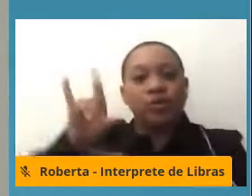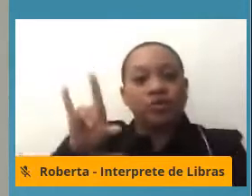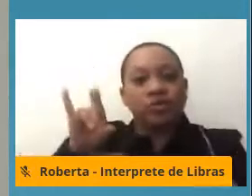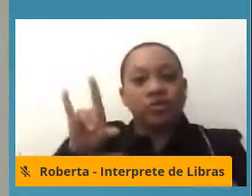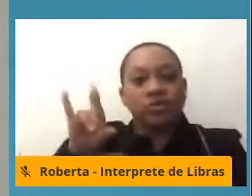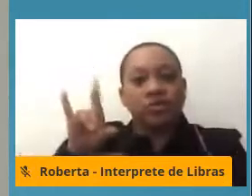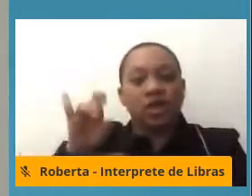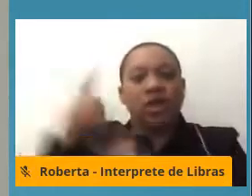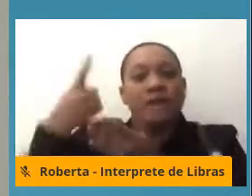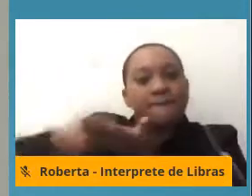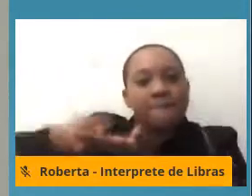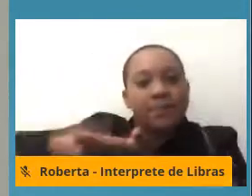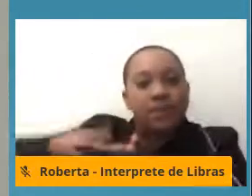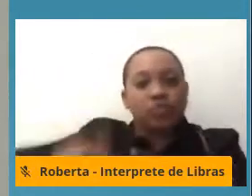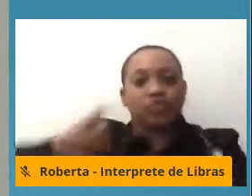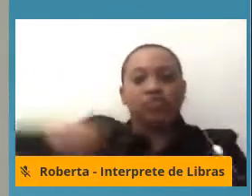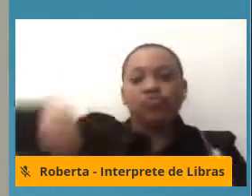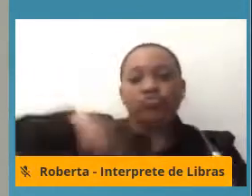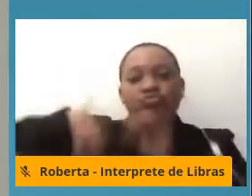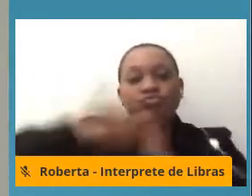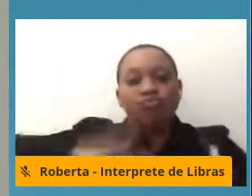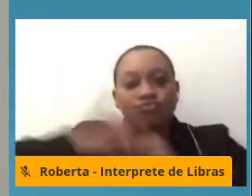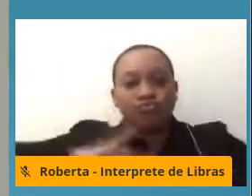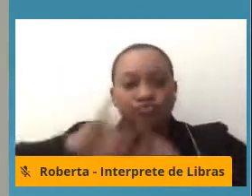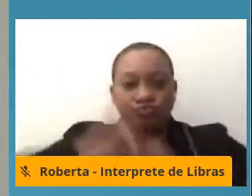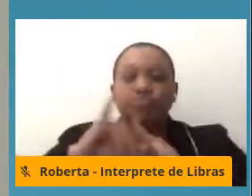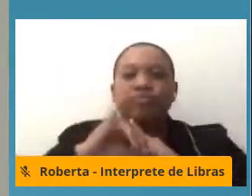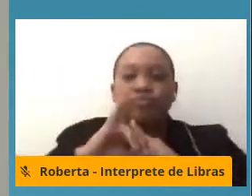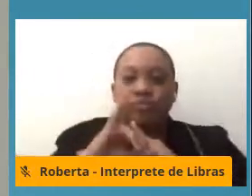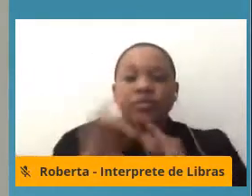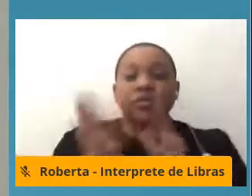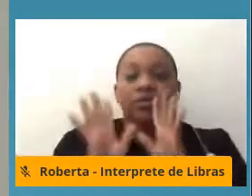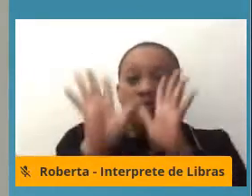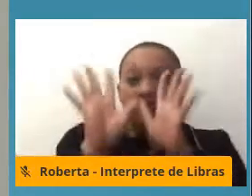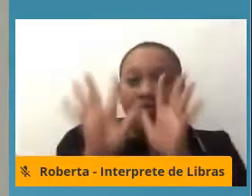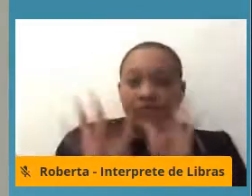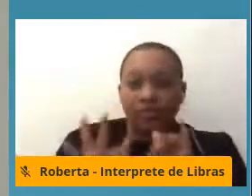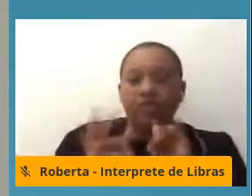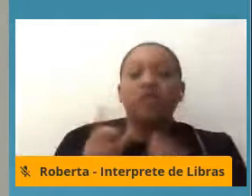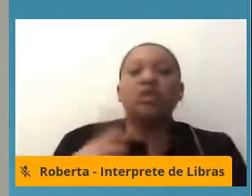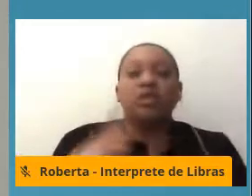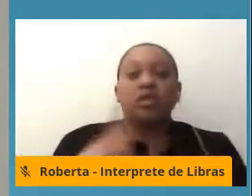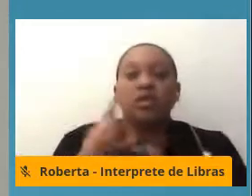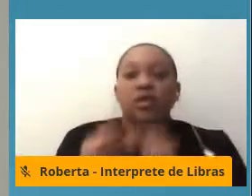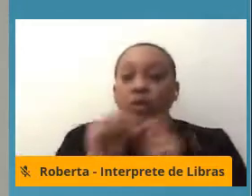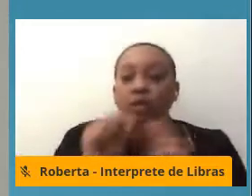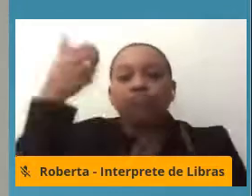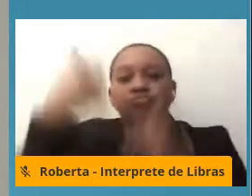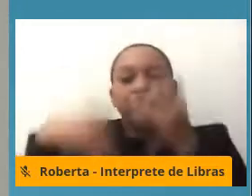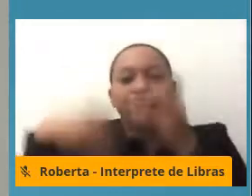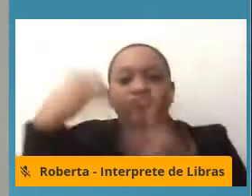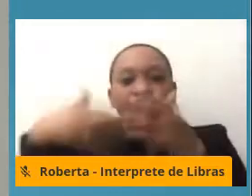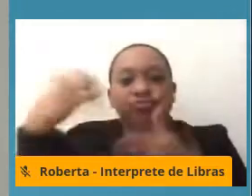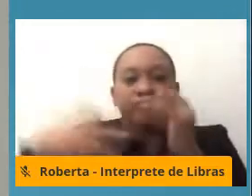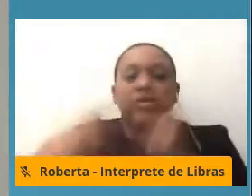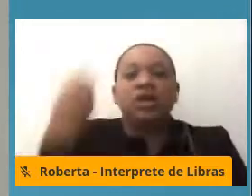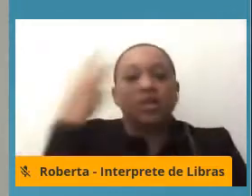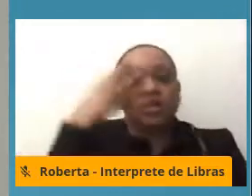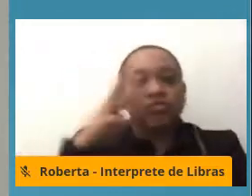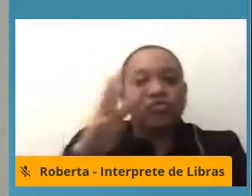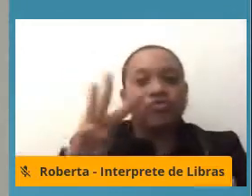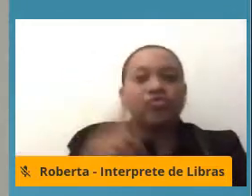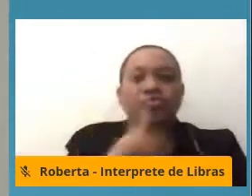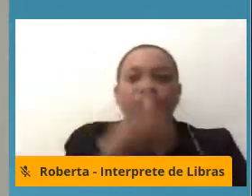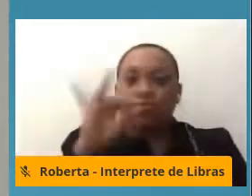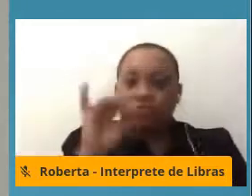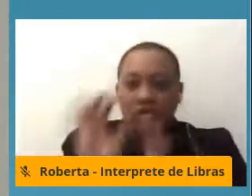E, no final, isso vai ficar aberto, a inscrição para isso vai ficar aberta durante esses 3 dias de evento, então até o dia